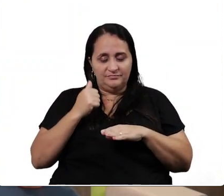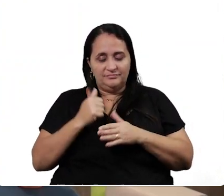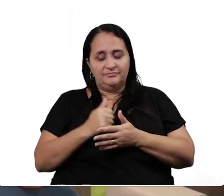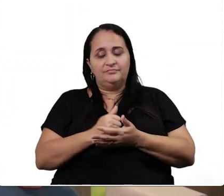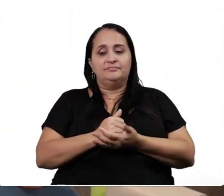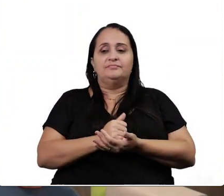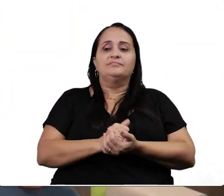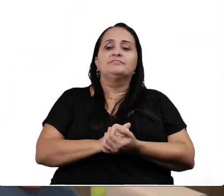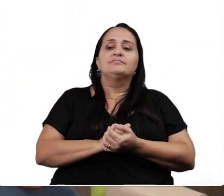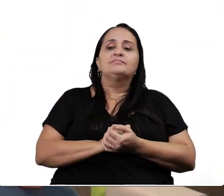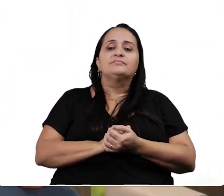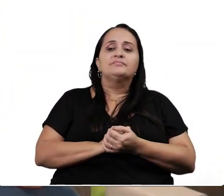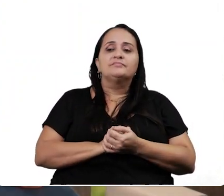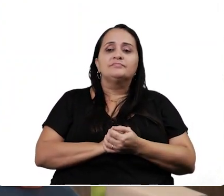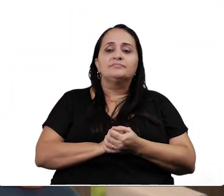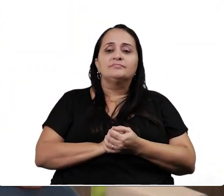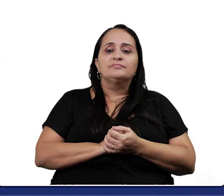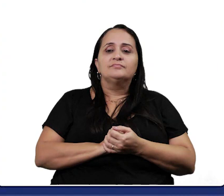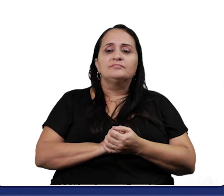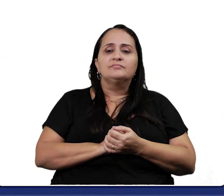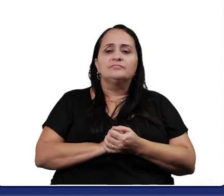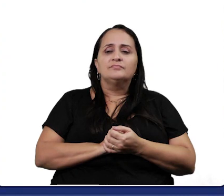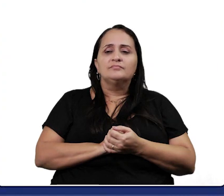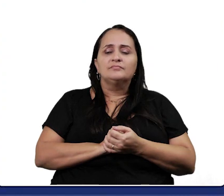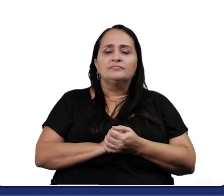Vamos lá para a nossa primeira questão?